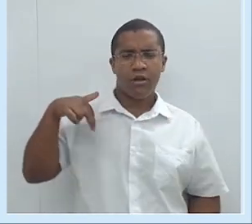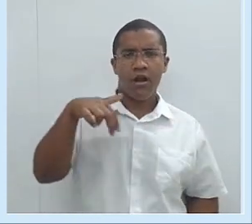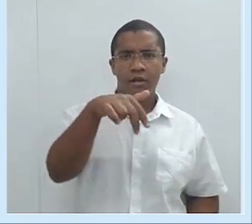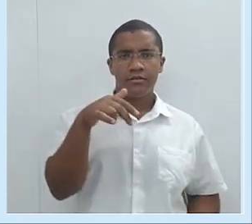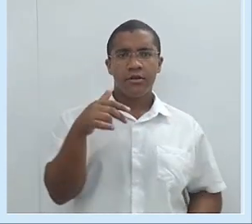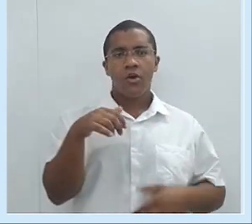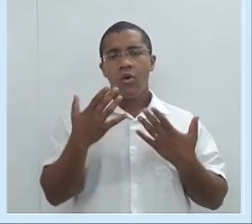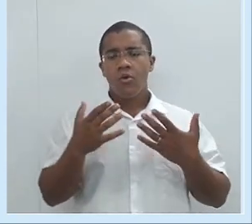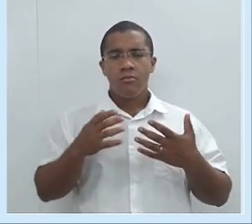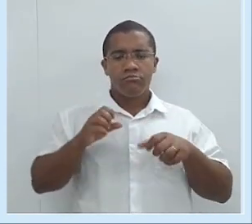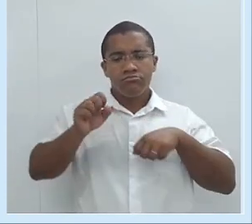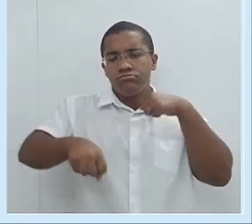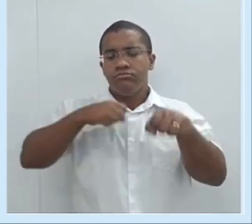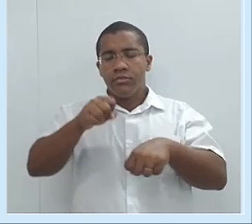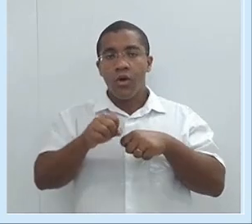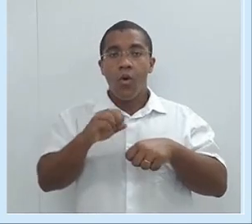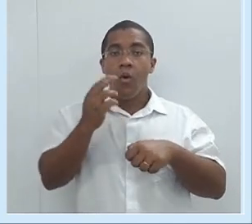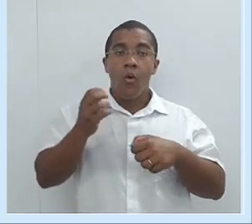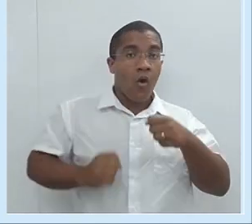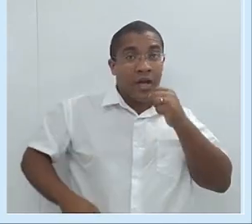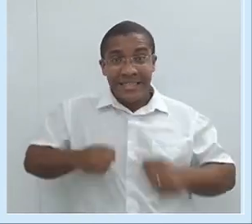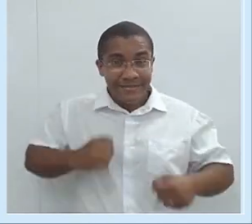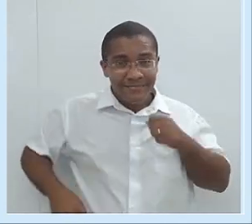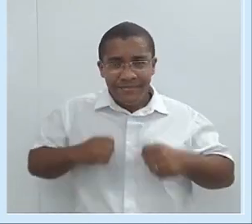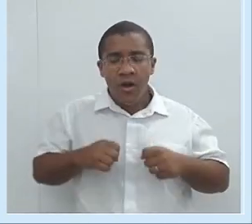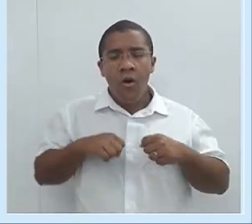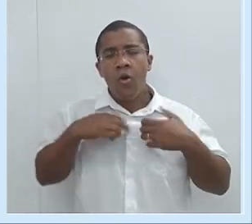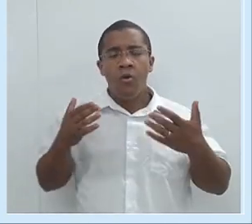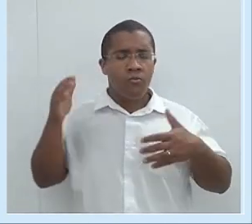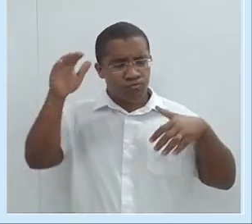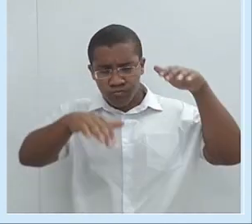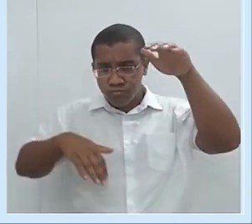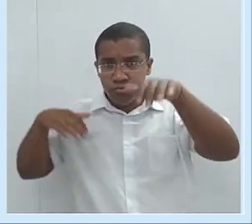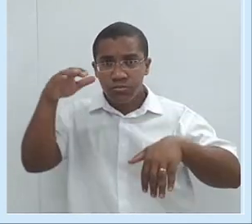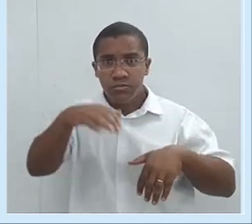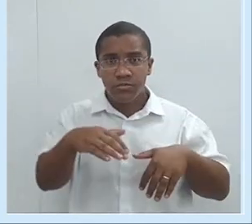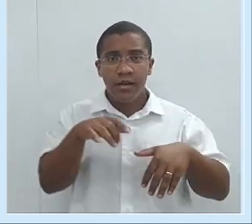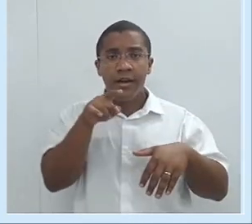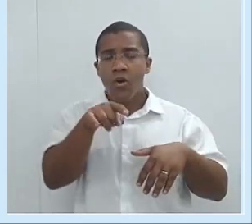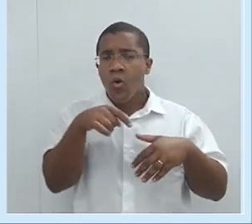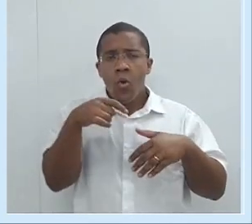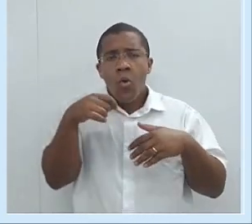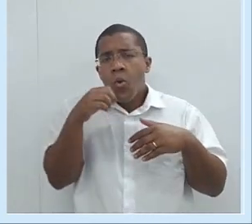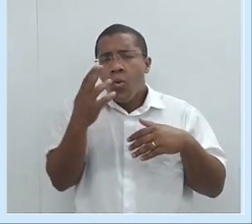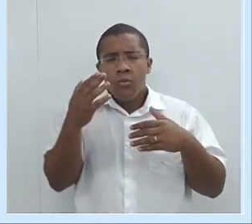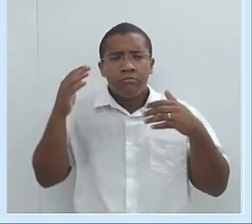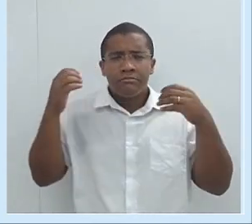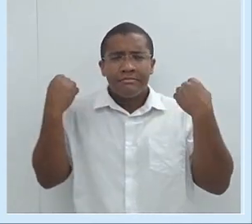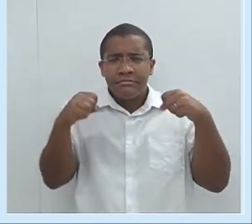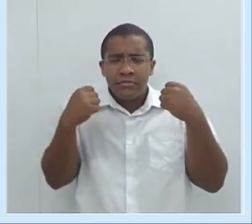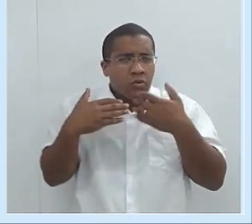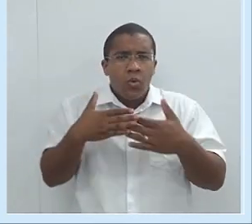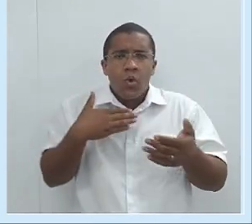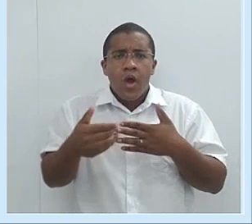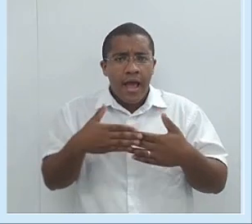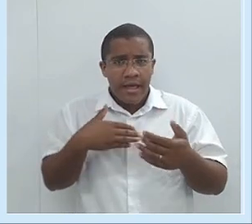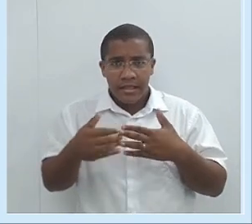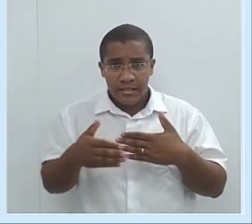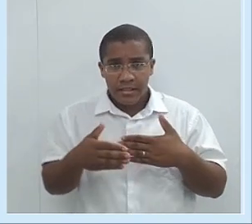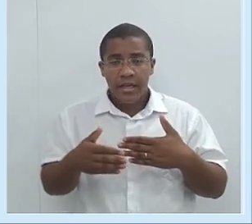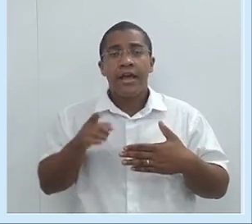rapidamente, pedalando, correndo, ou nadando, ou ela vai praticar qualquer outra atividade